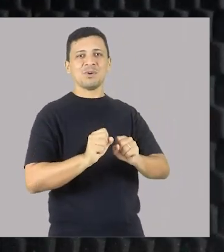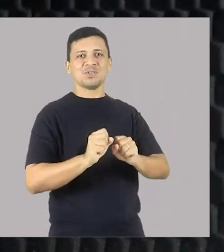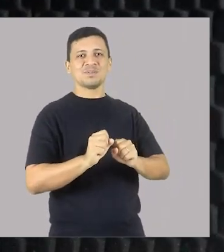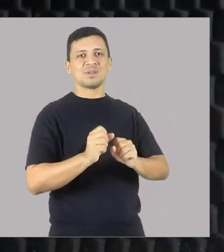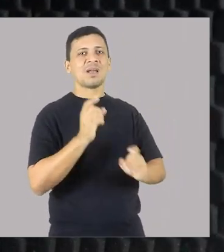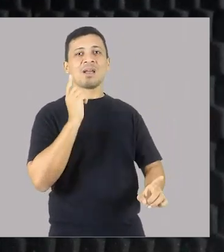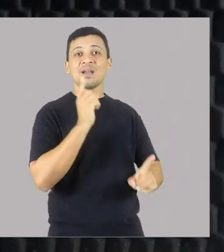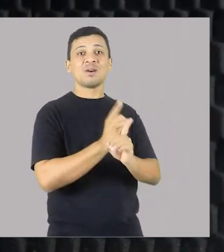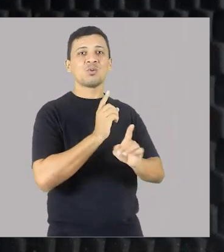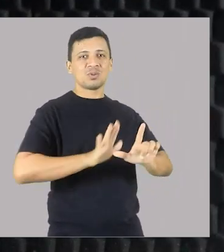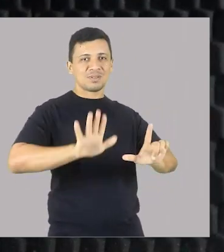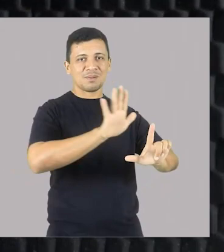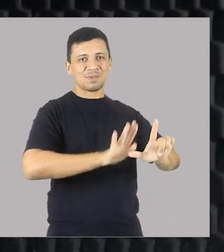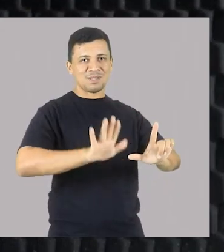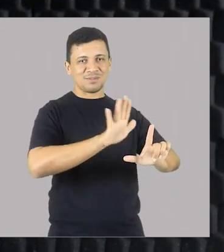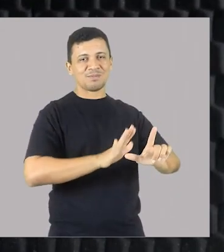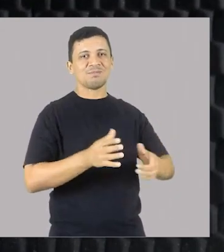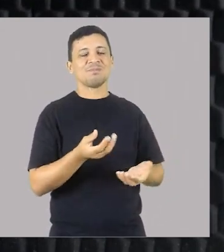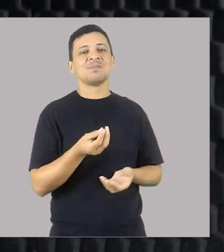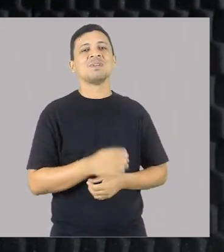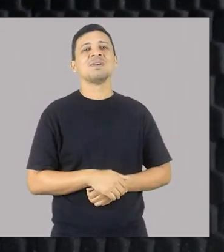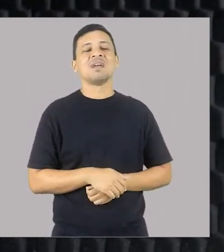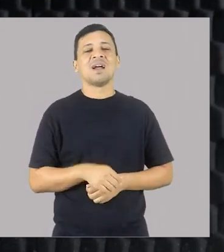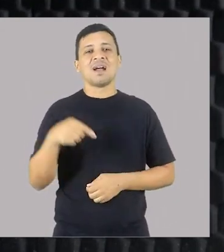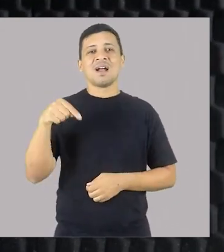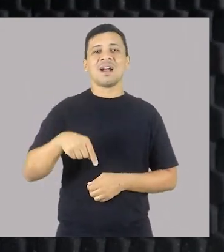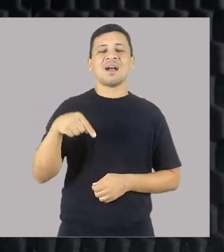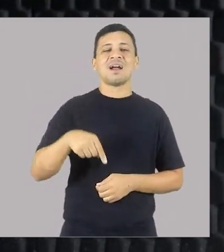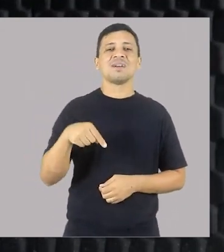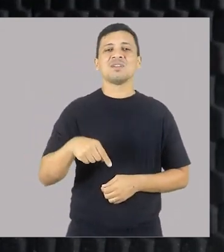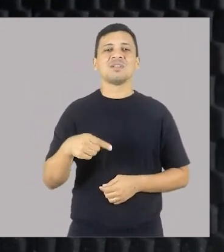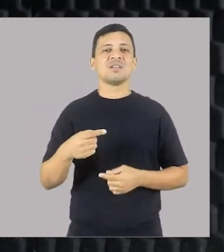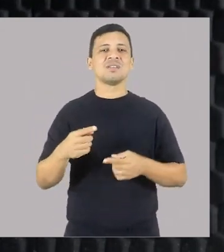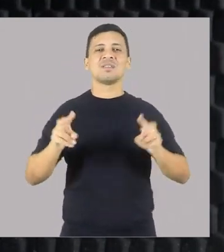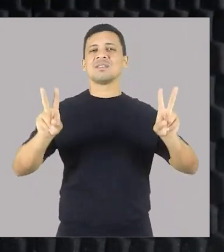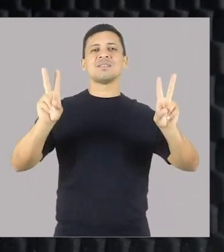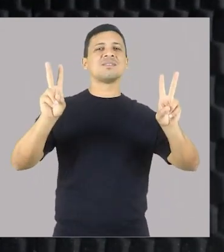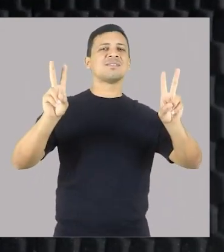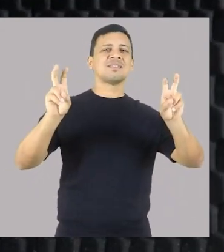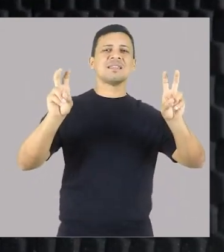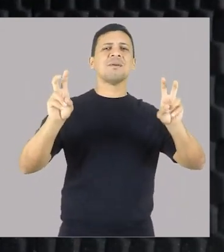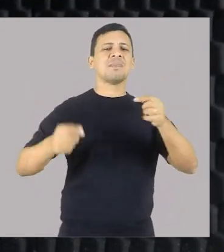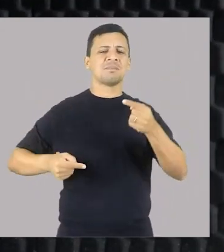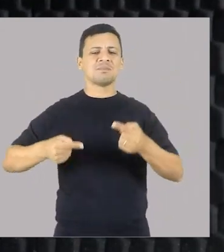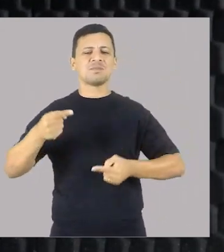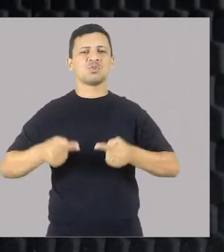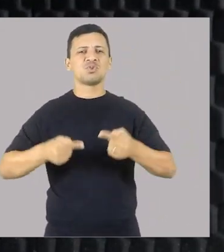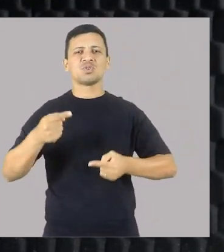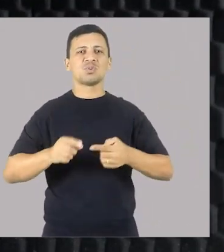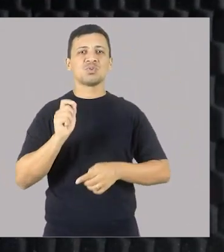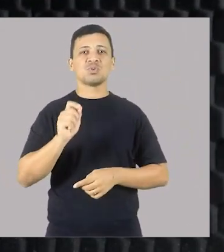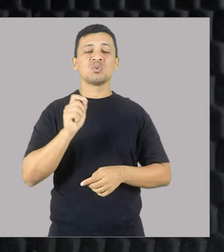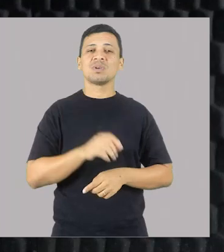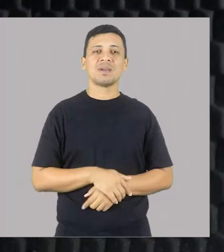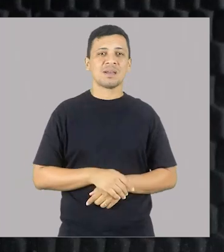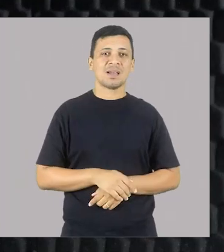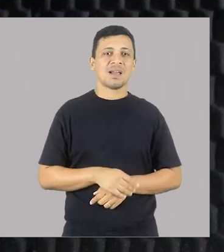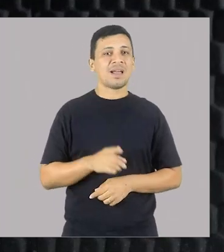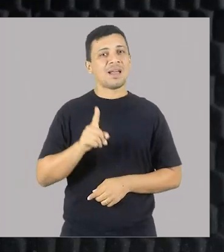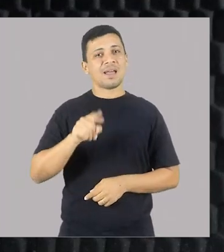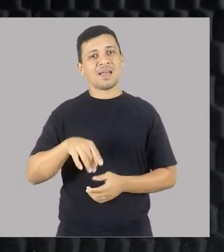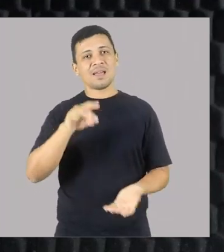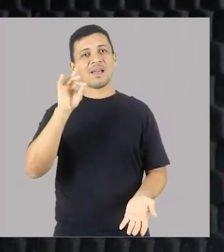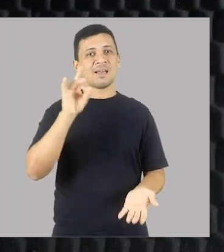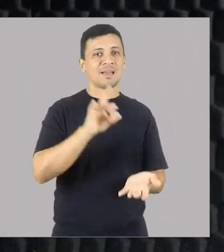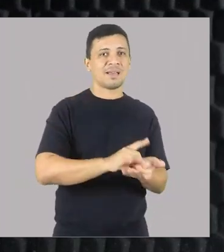material, ok? Nós iremos discutir na aula de hoje, falarmos da realidade brasileira.